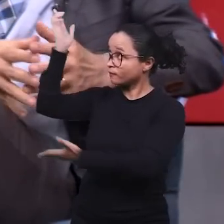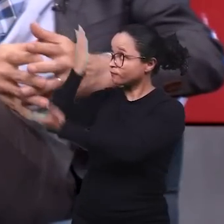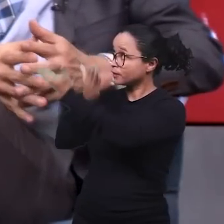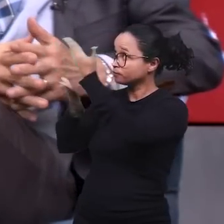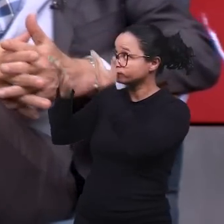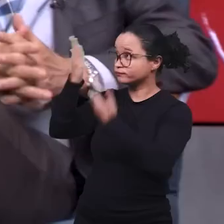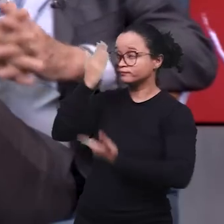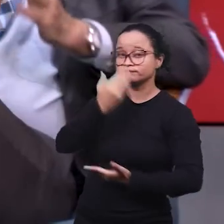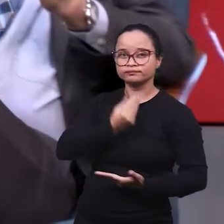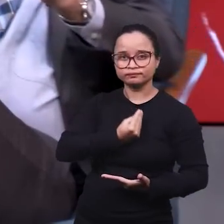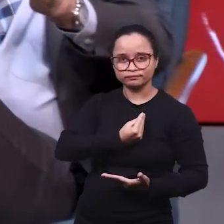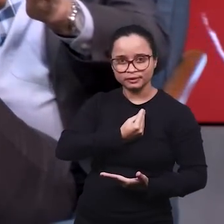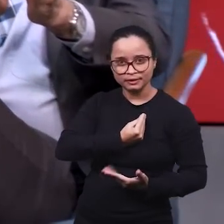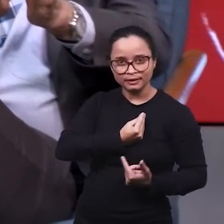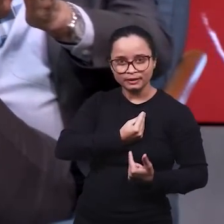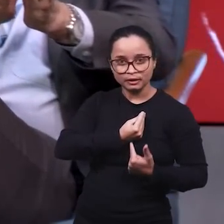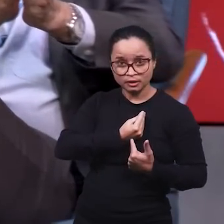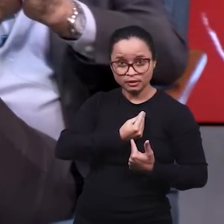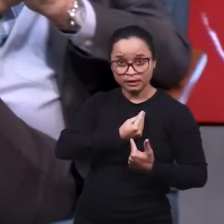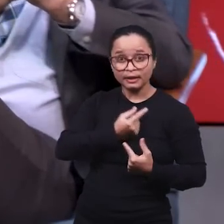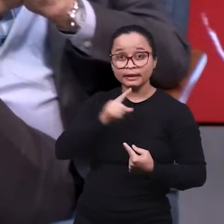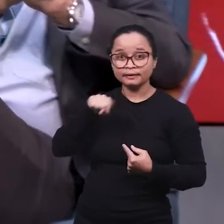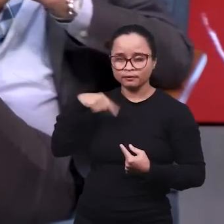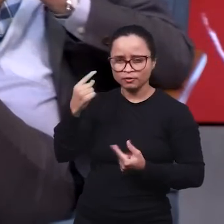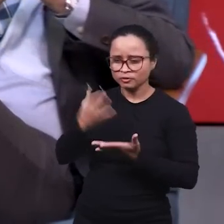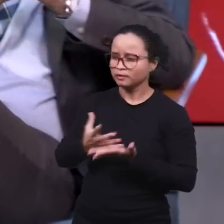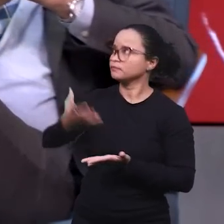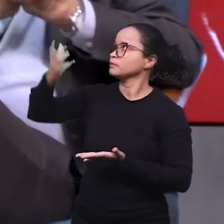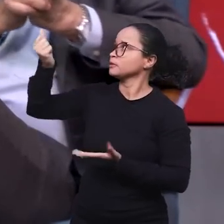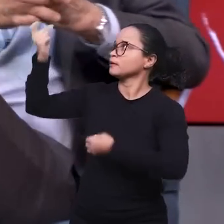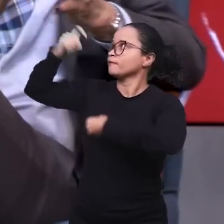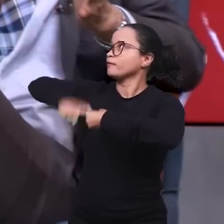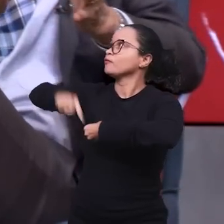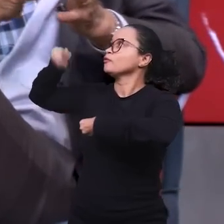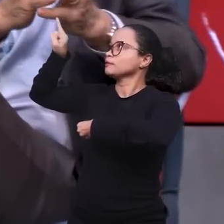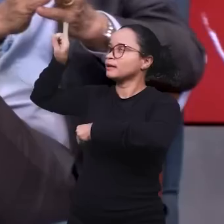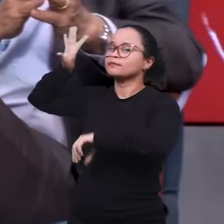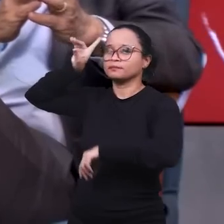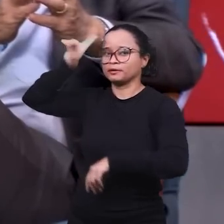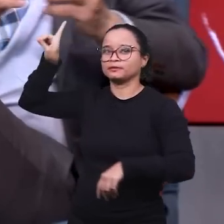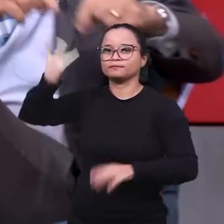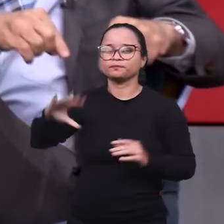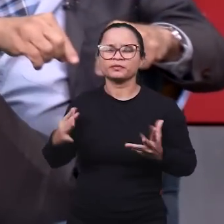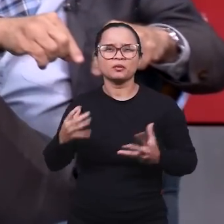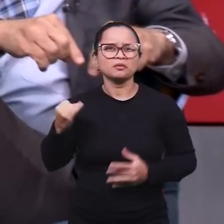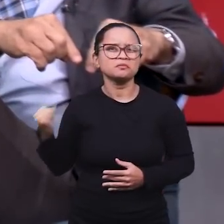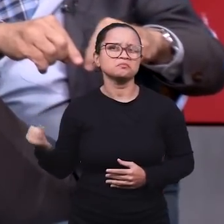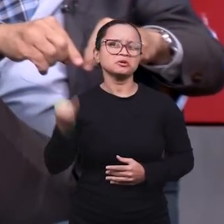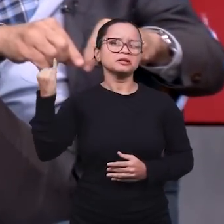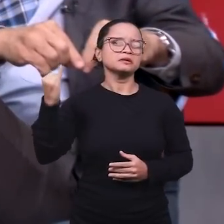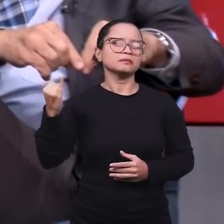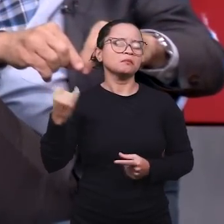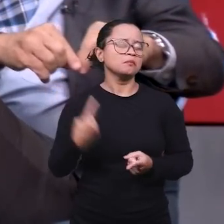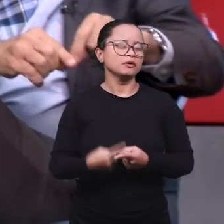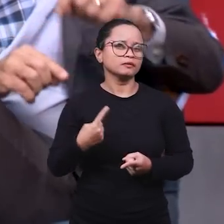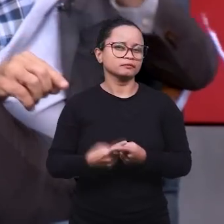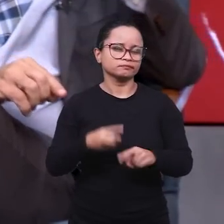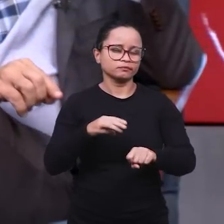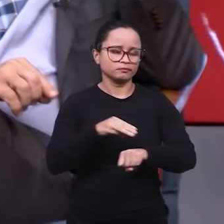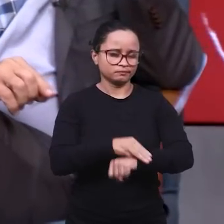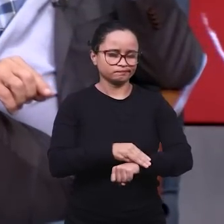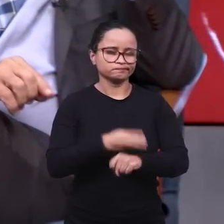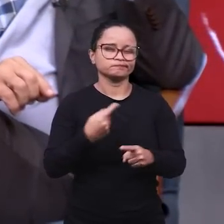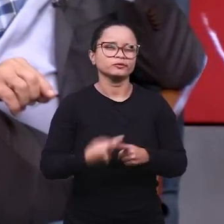Deus. Isso aí é muito importante. Por que é importante para ministério?